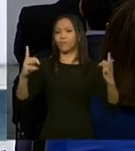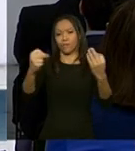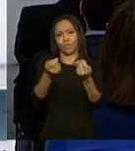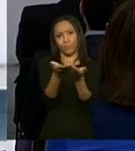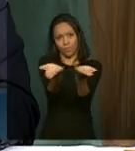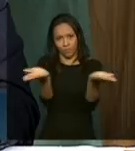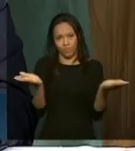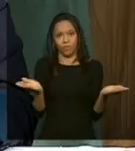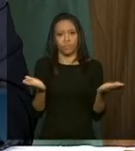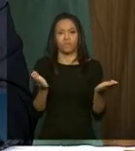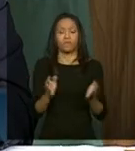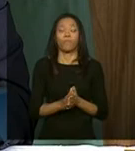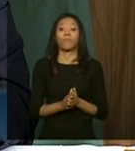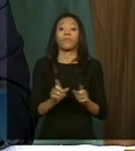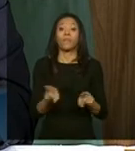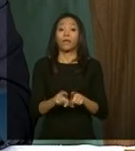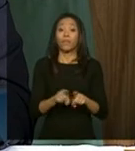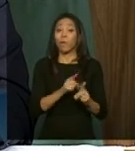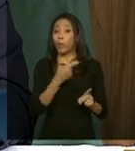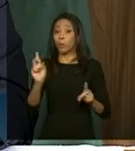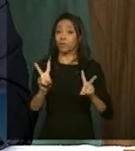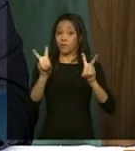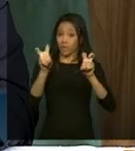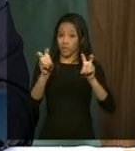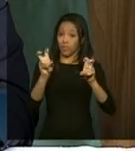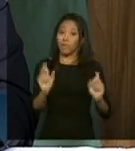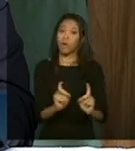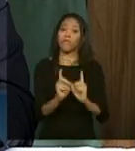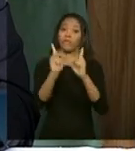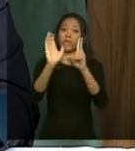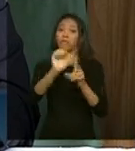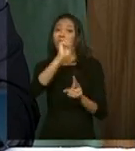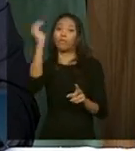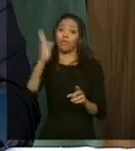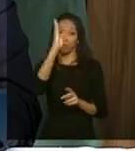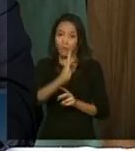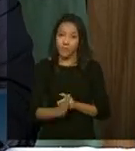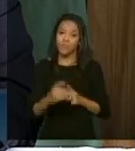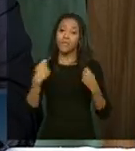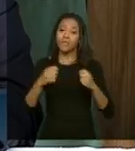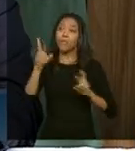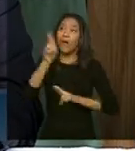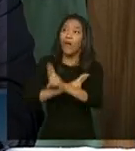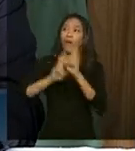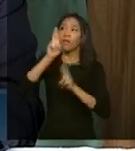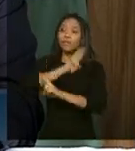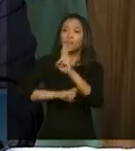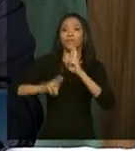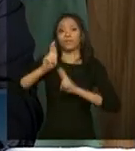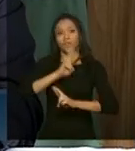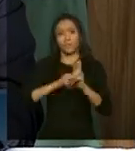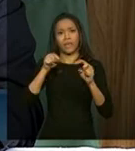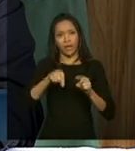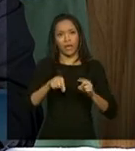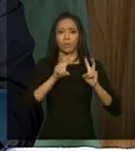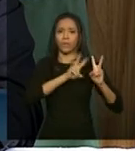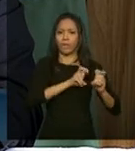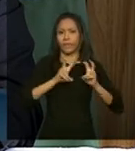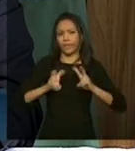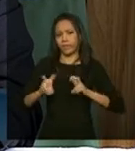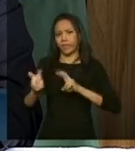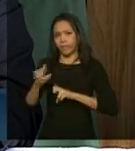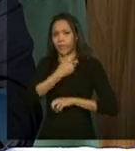competitividade? No comércio exterior, nós precisamos acelerar os acordos comerciais internacionais. Essa é uma pauta da SNI, uma pauta do MEDIC, uma pauta do